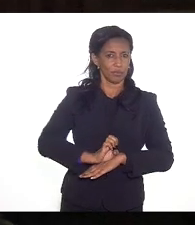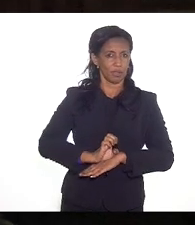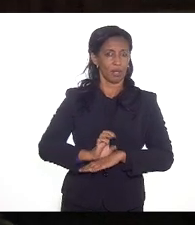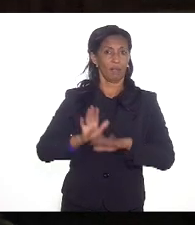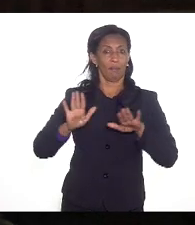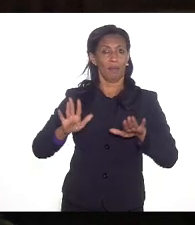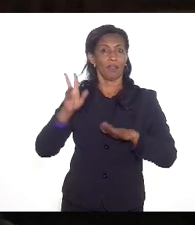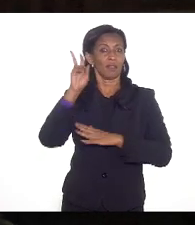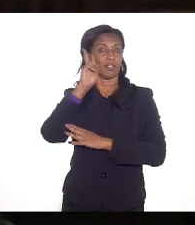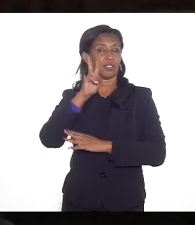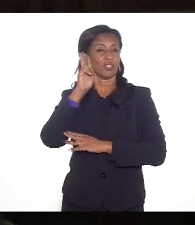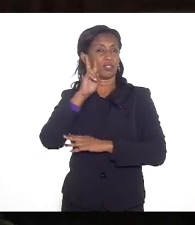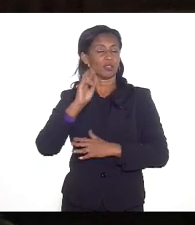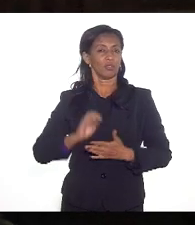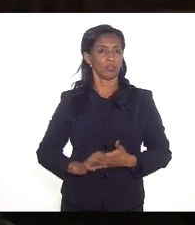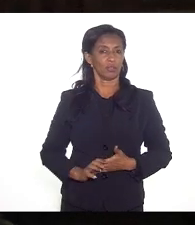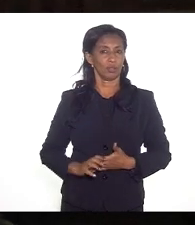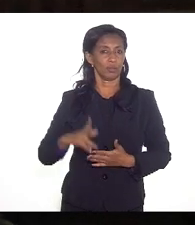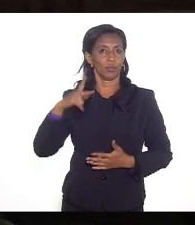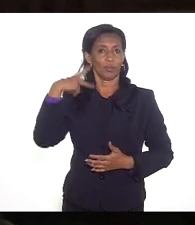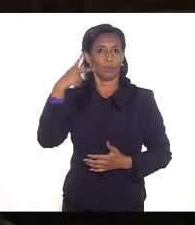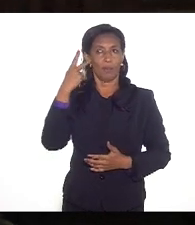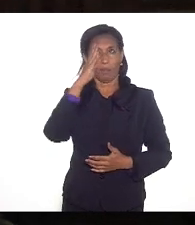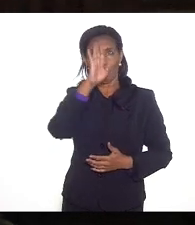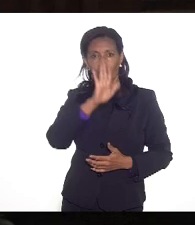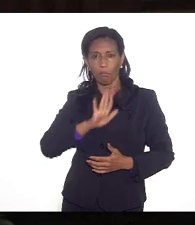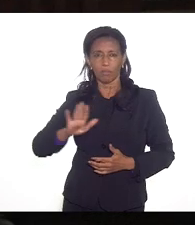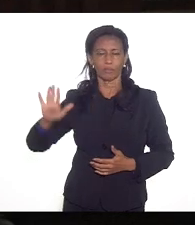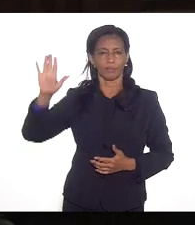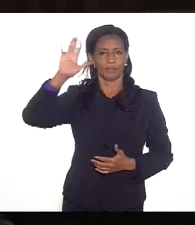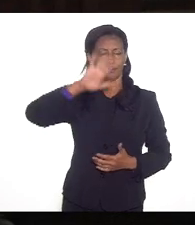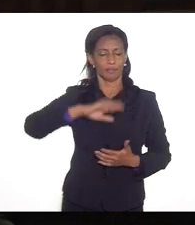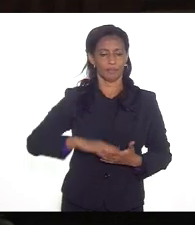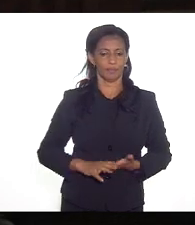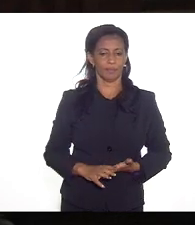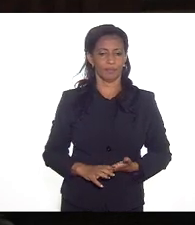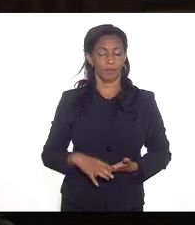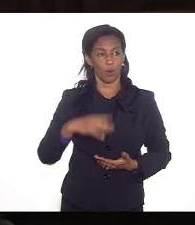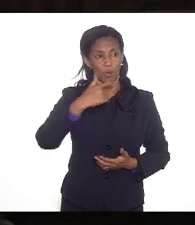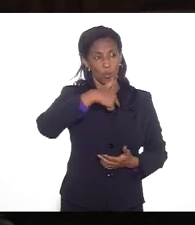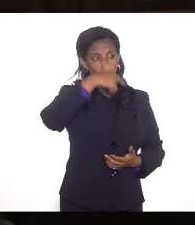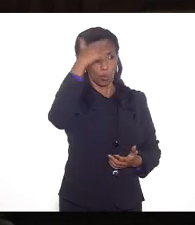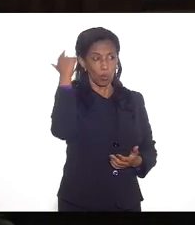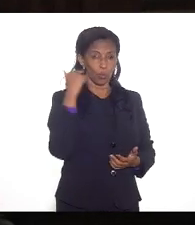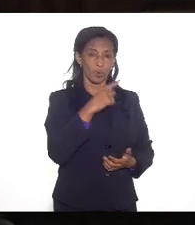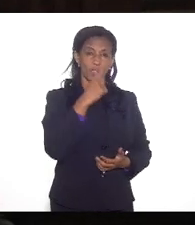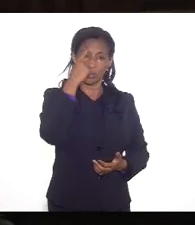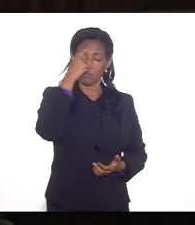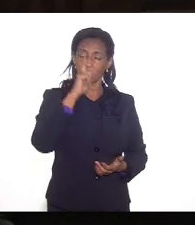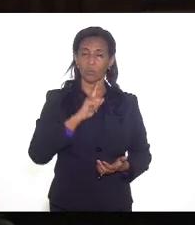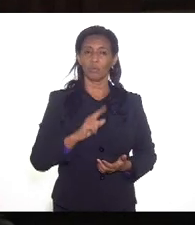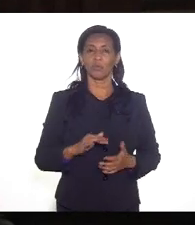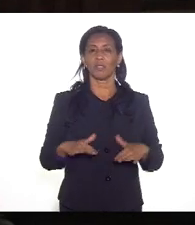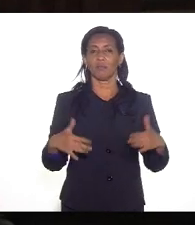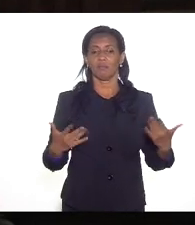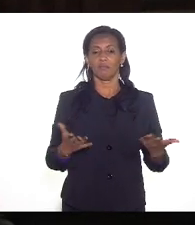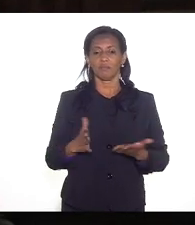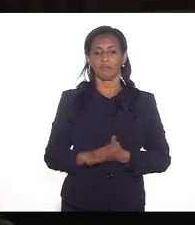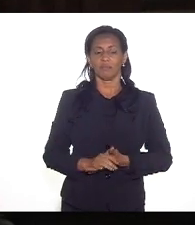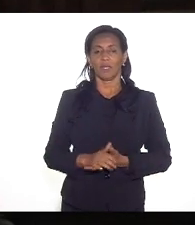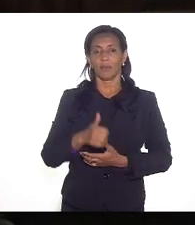faz na história do parlamento brasileiro Luiz Paulo não sabe mais